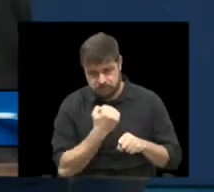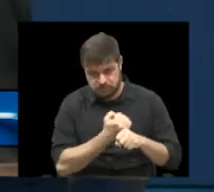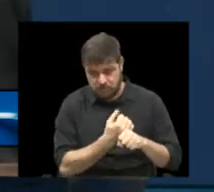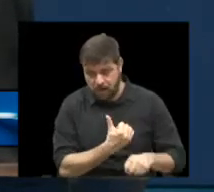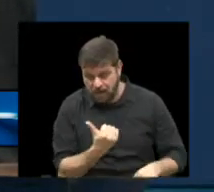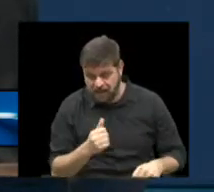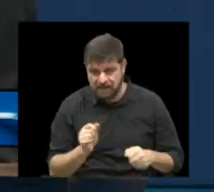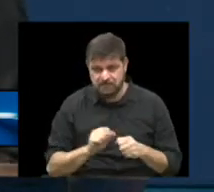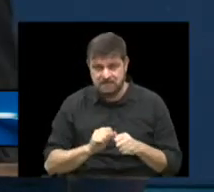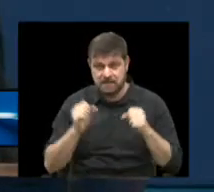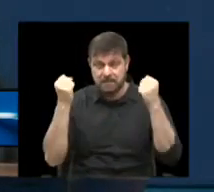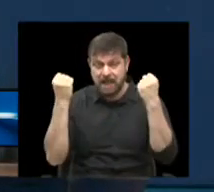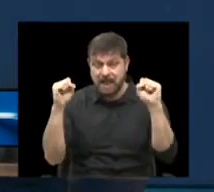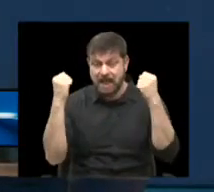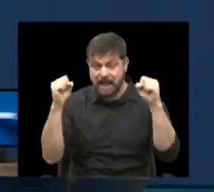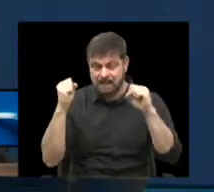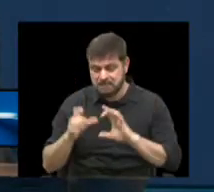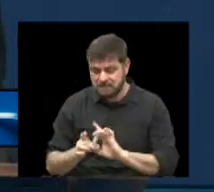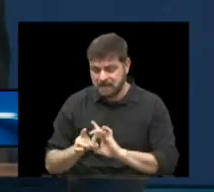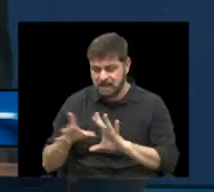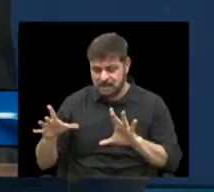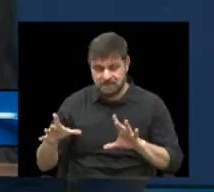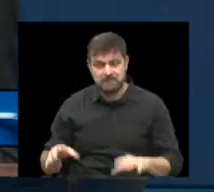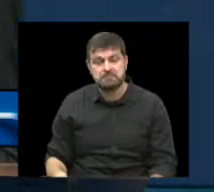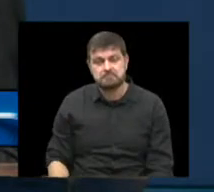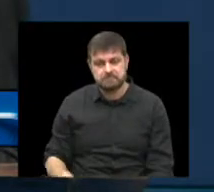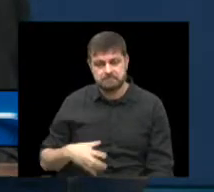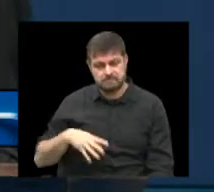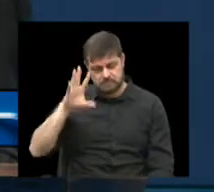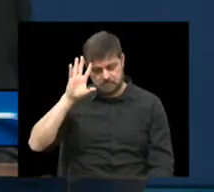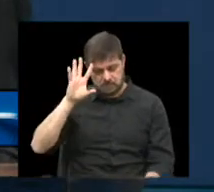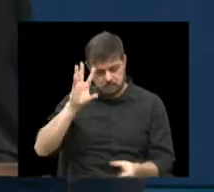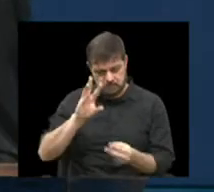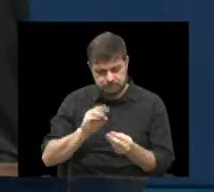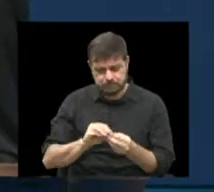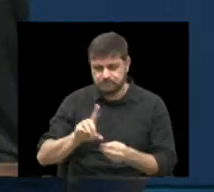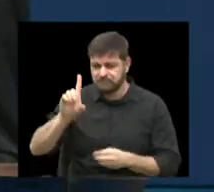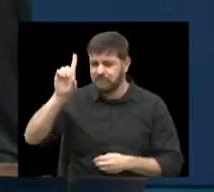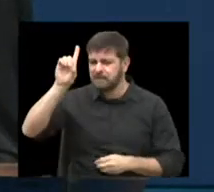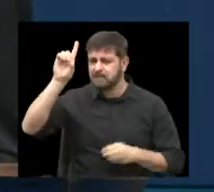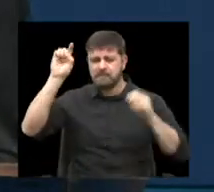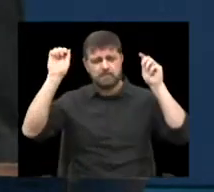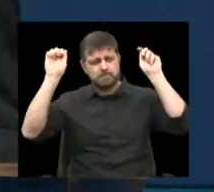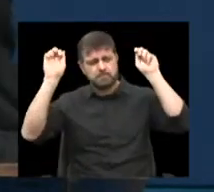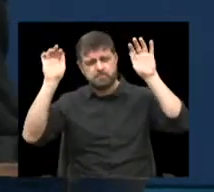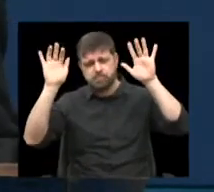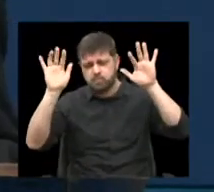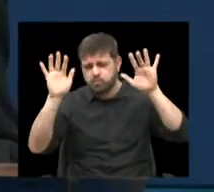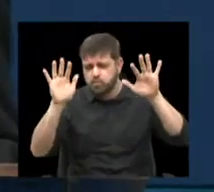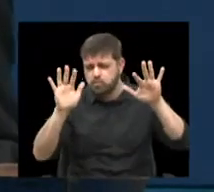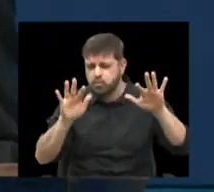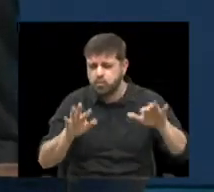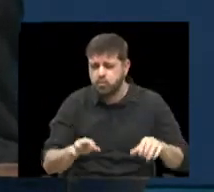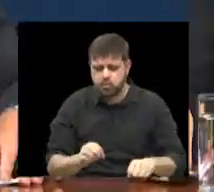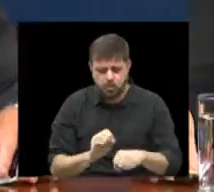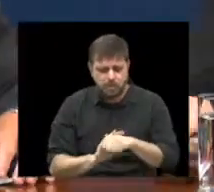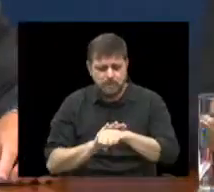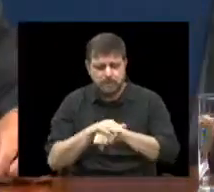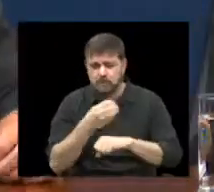bairro. Gente, isso aí são minhas palavras. Que Deus abençoe a todos e que tenham uma boa noite. Muito